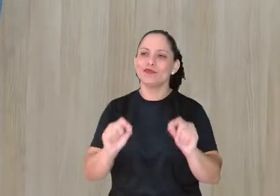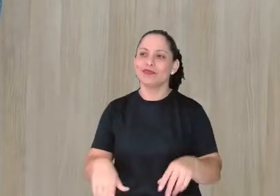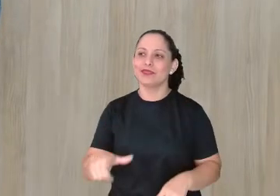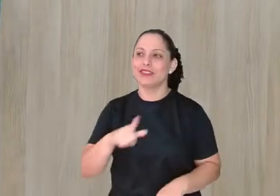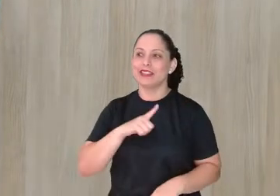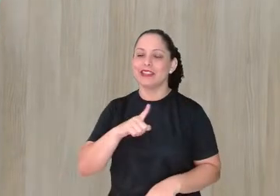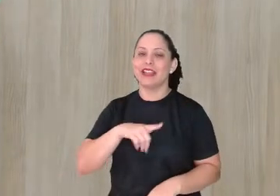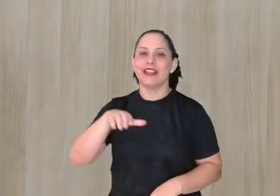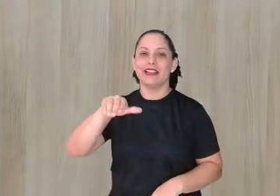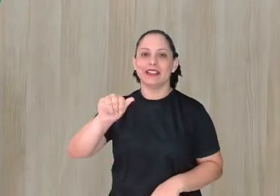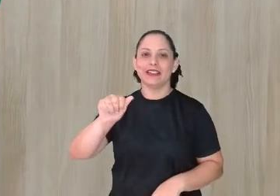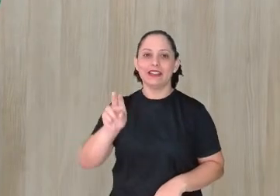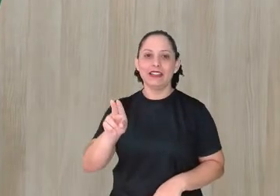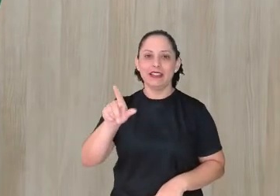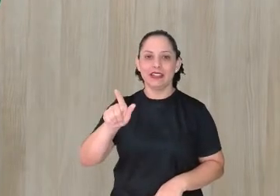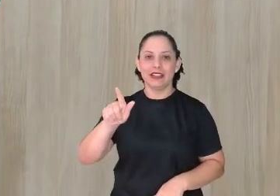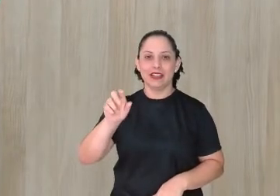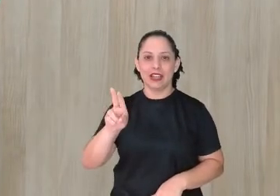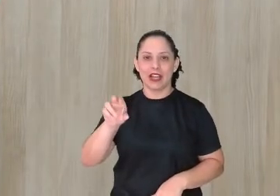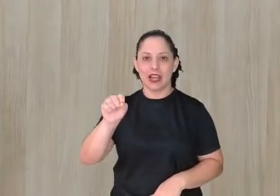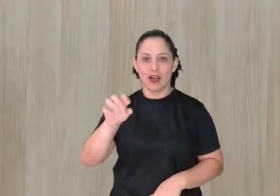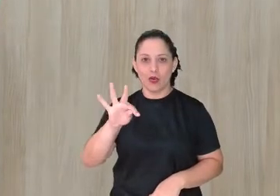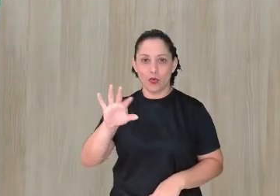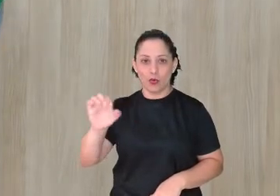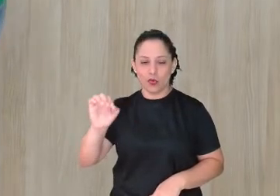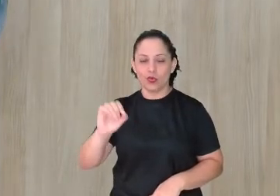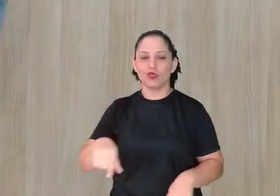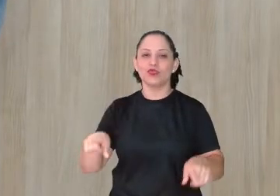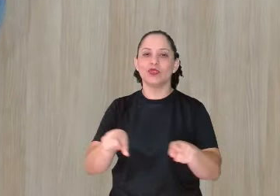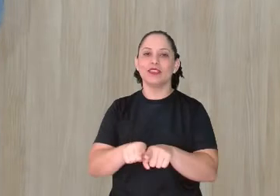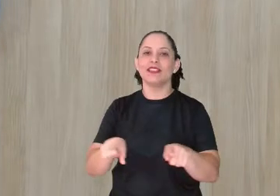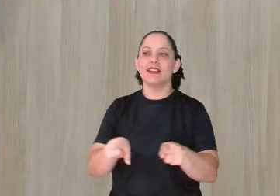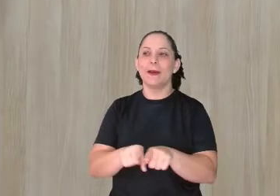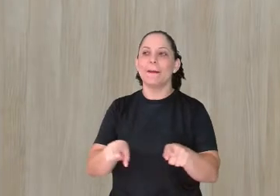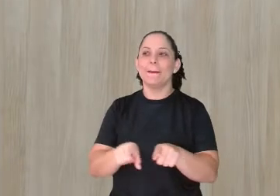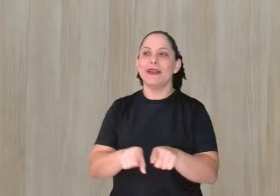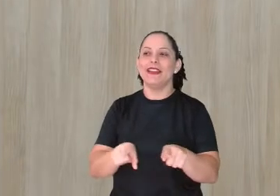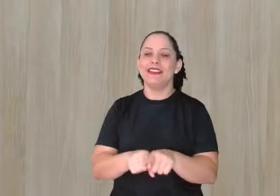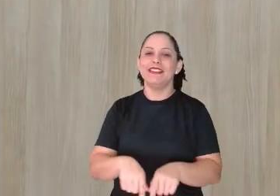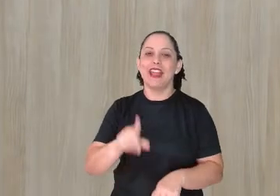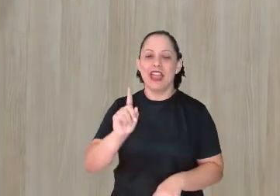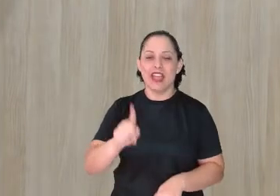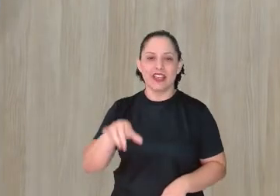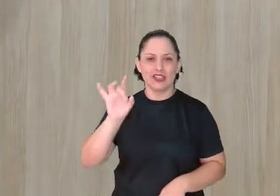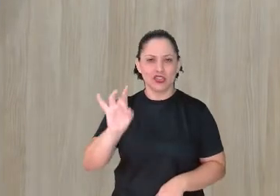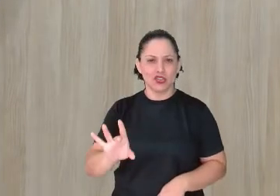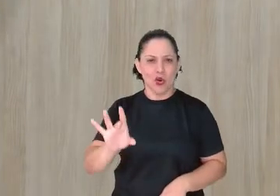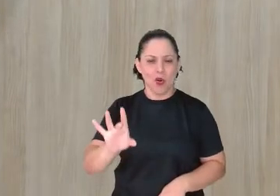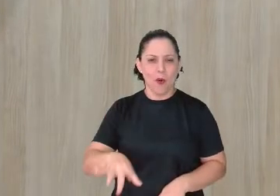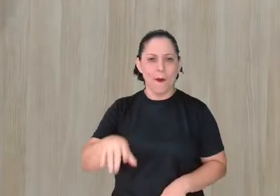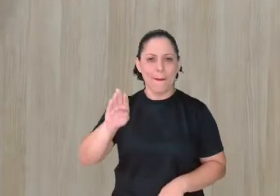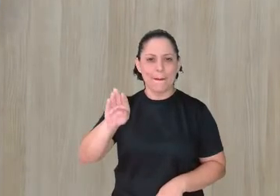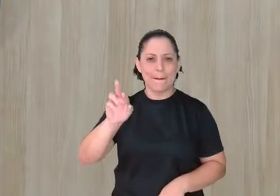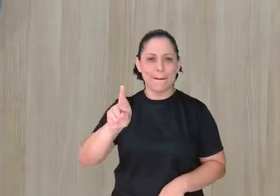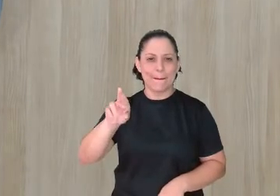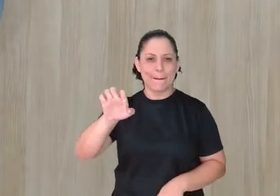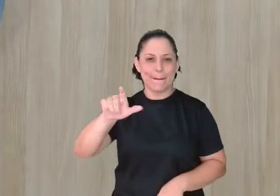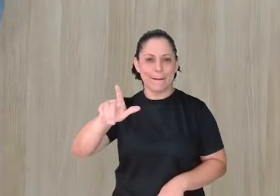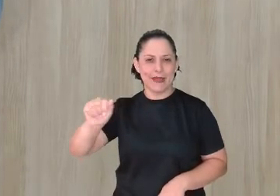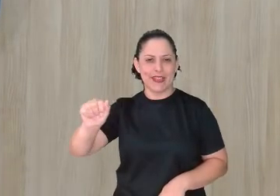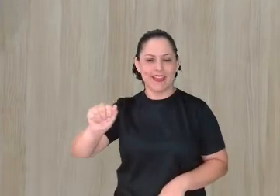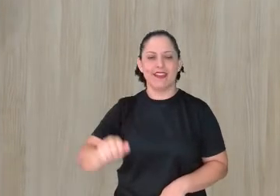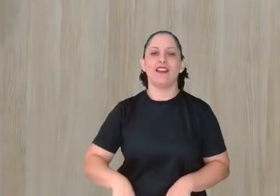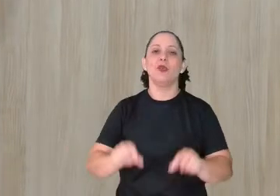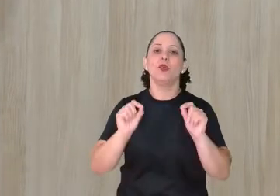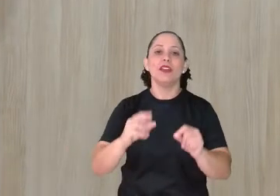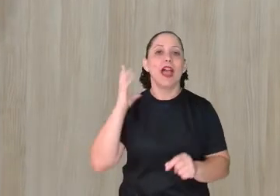Olha aí, foi. Que mais? É, Sobrega. Onde sobrega? Tô mostrando ali, gente, só